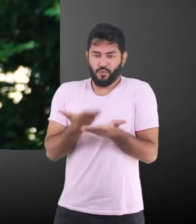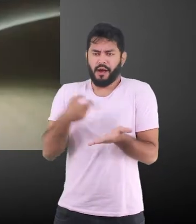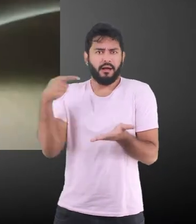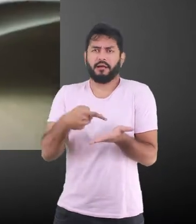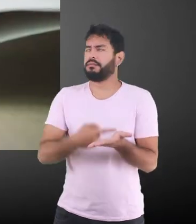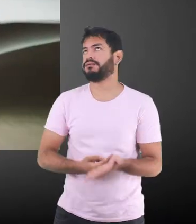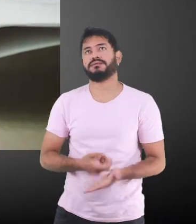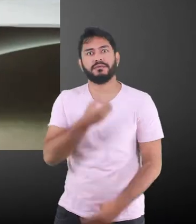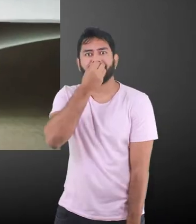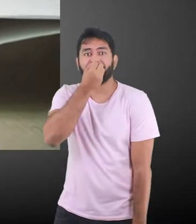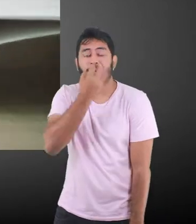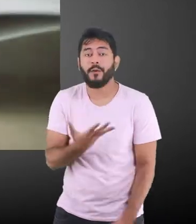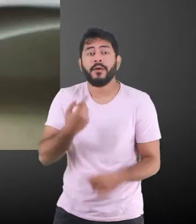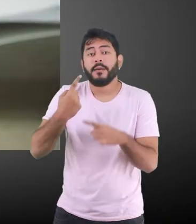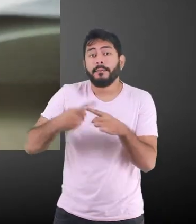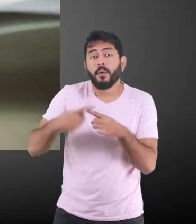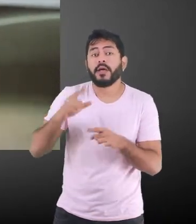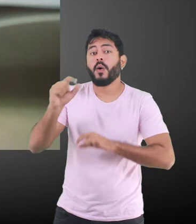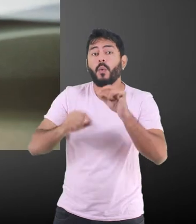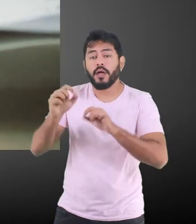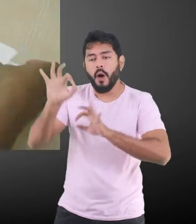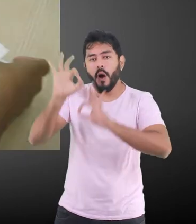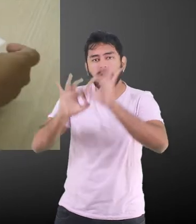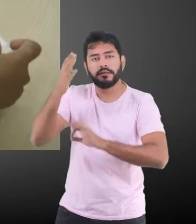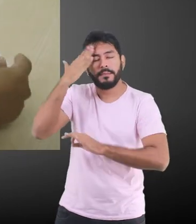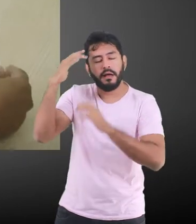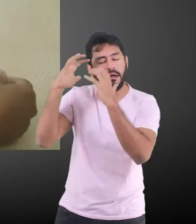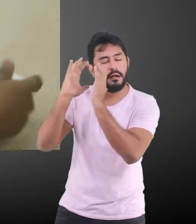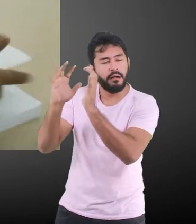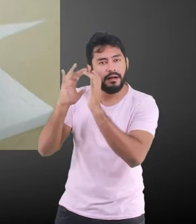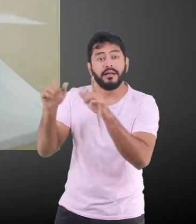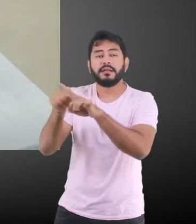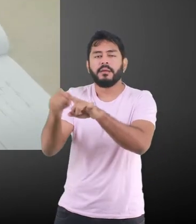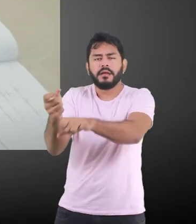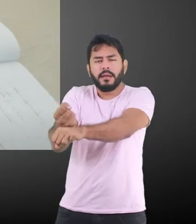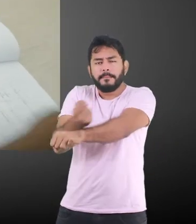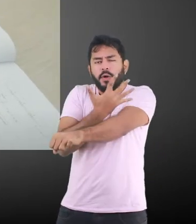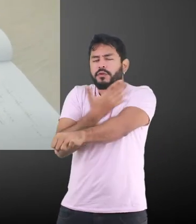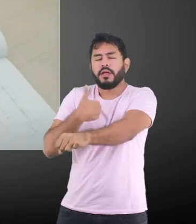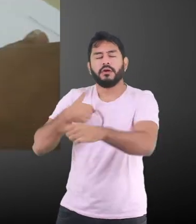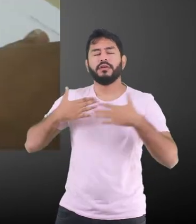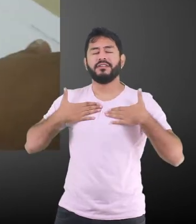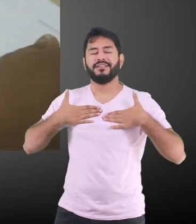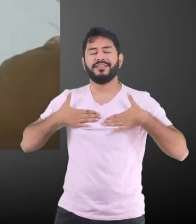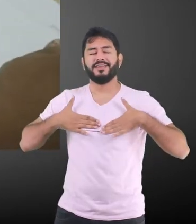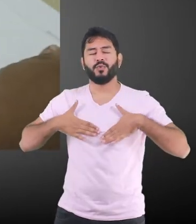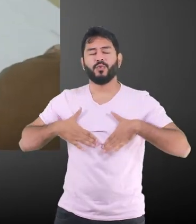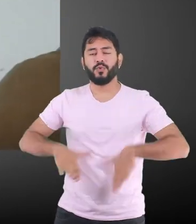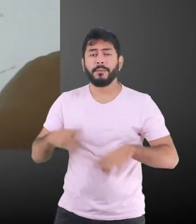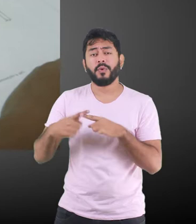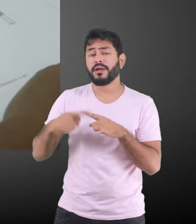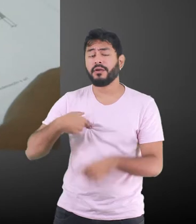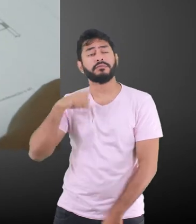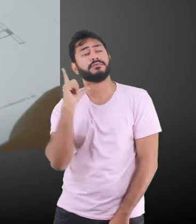assim, me estrutura mentalmente, emocionalmente eu fico também mais tranquila, porque eu tô saindo de